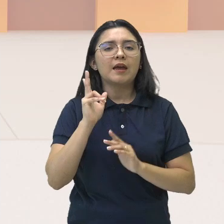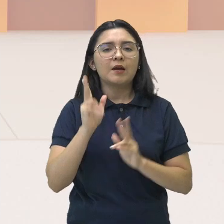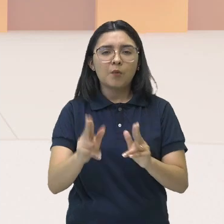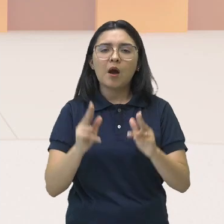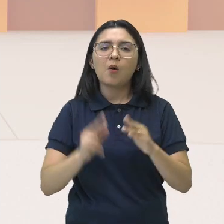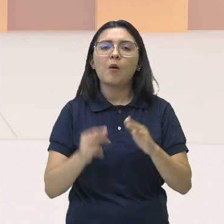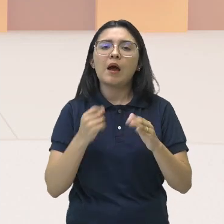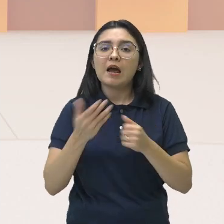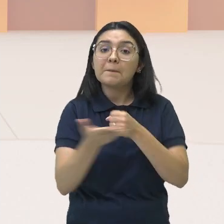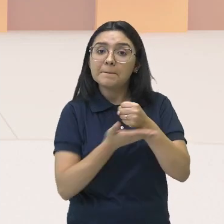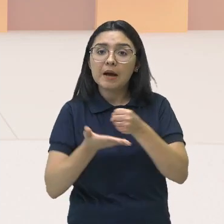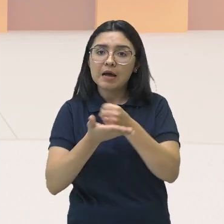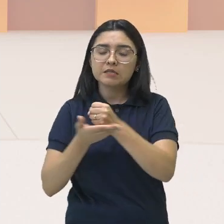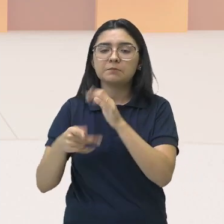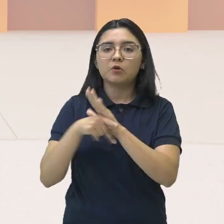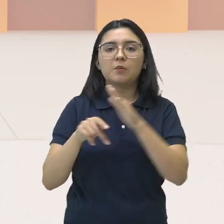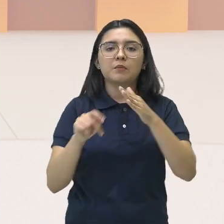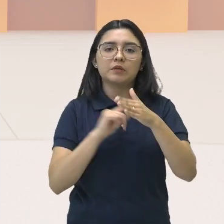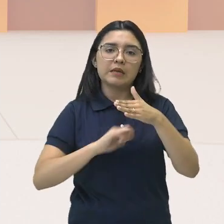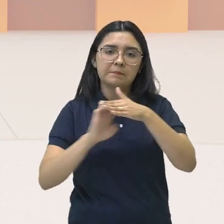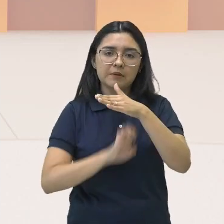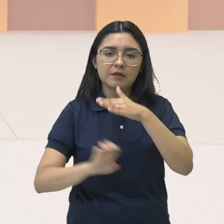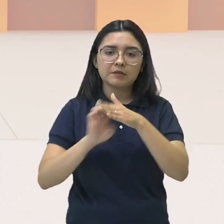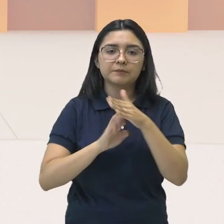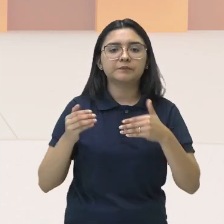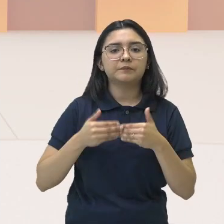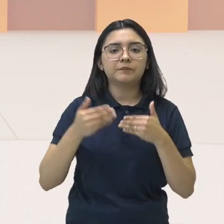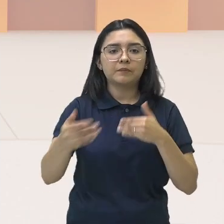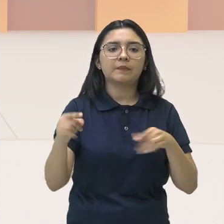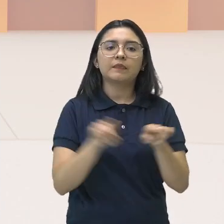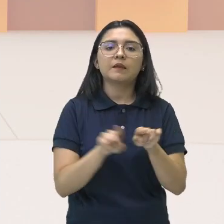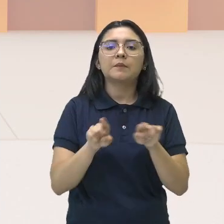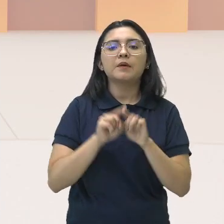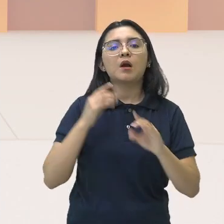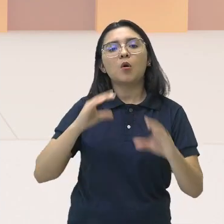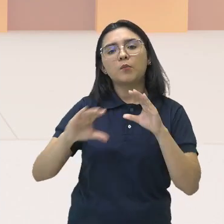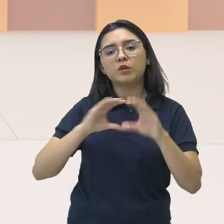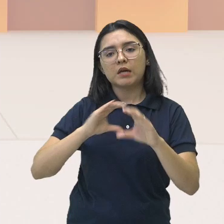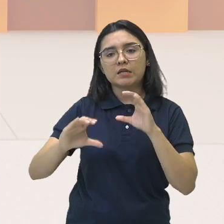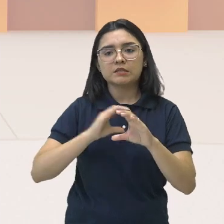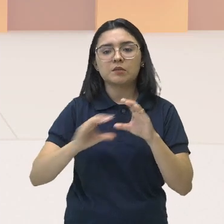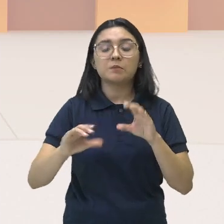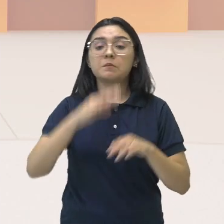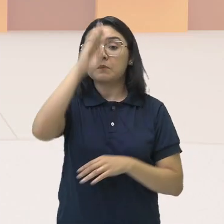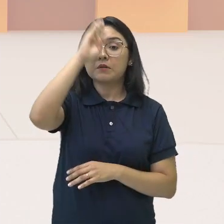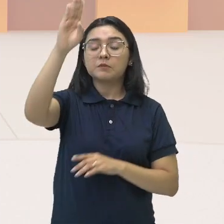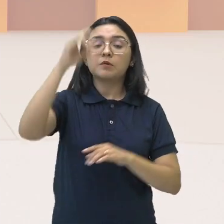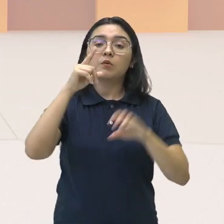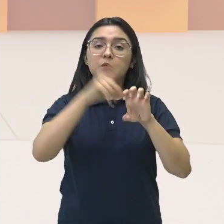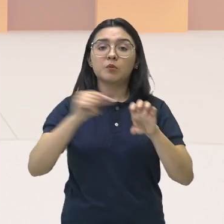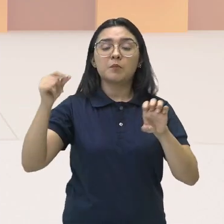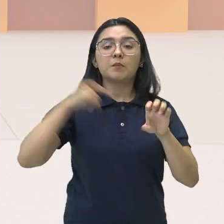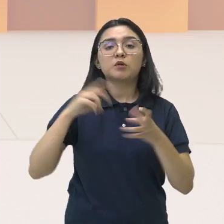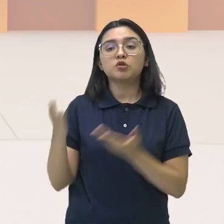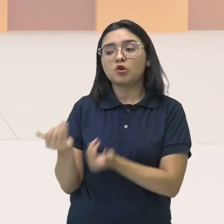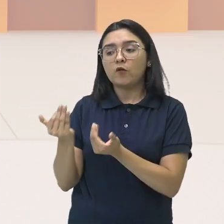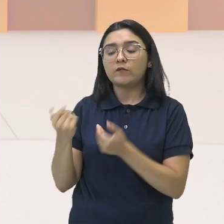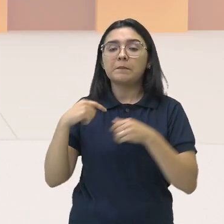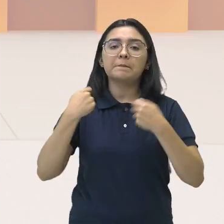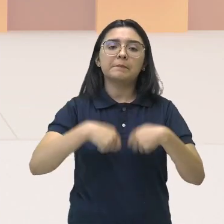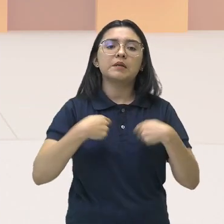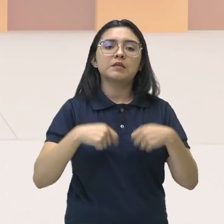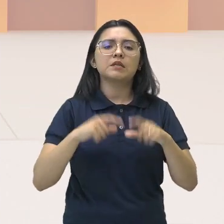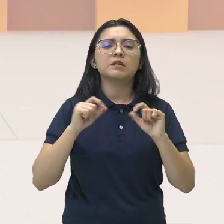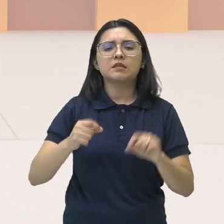empresa, é o que mantém tudo de pé. Continuando, tem também a questão da comunicação, né? Principalmente os empreendedores mais jovens, eles têm